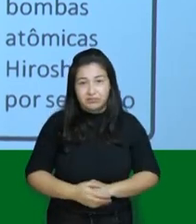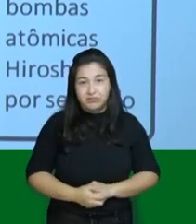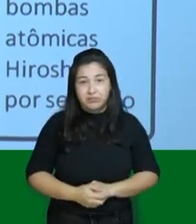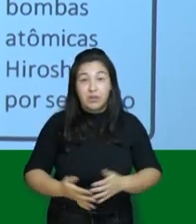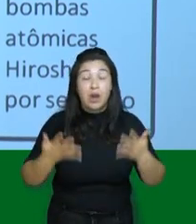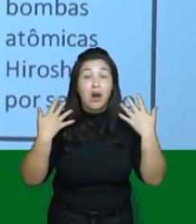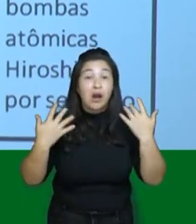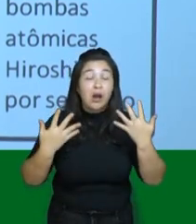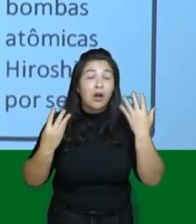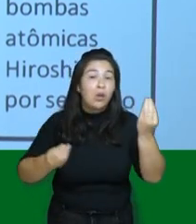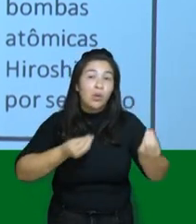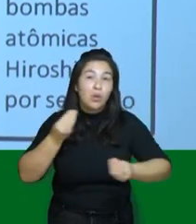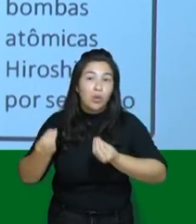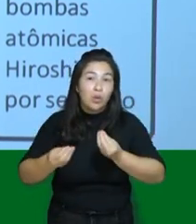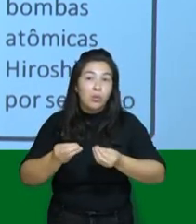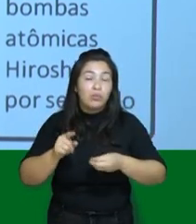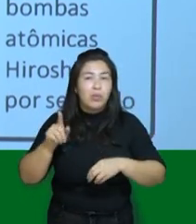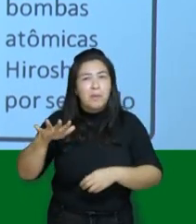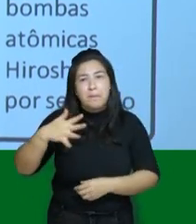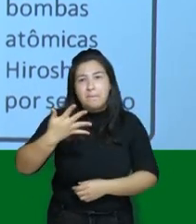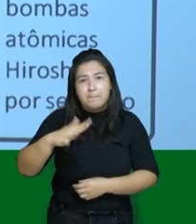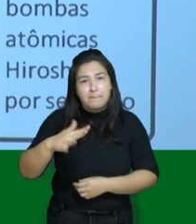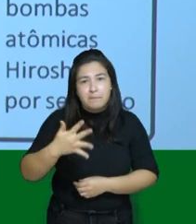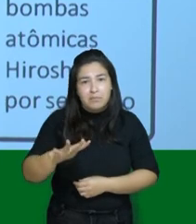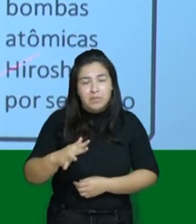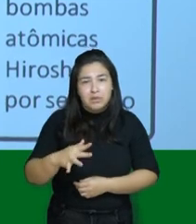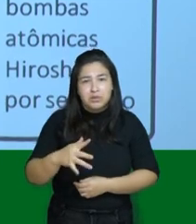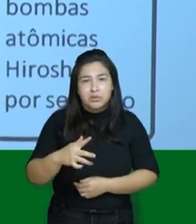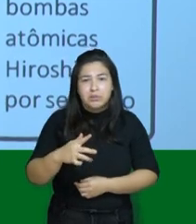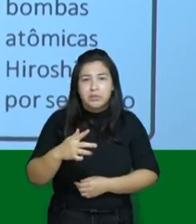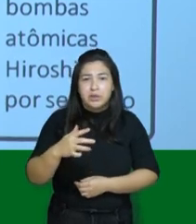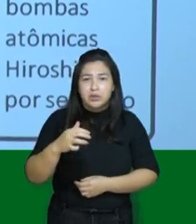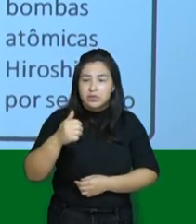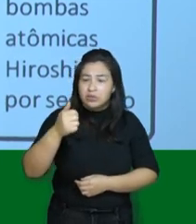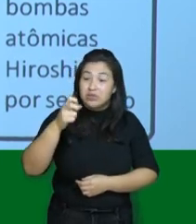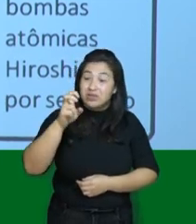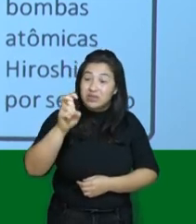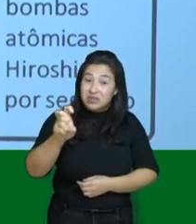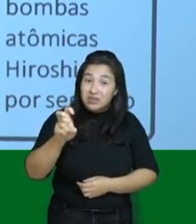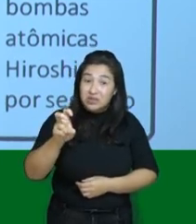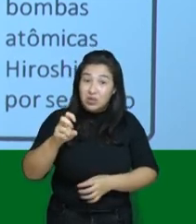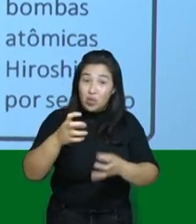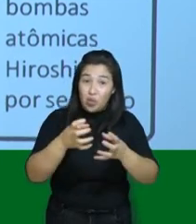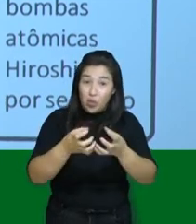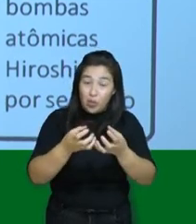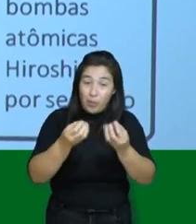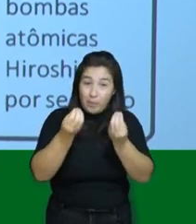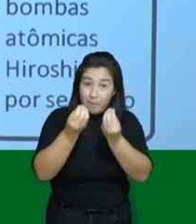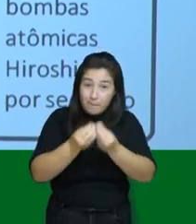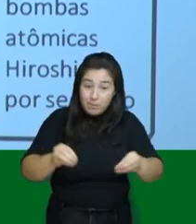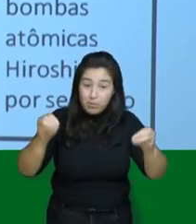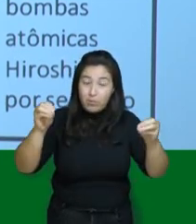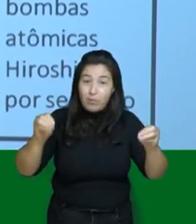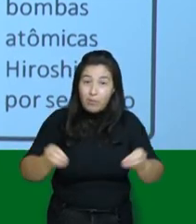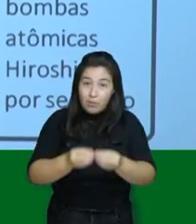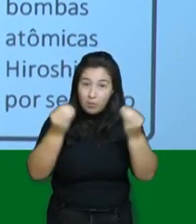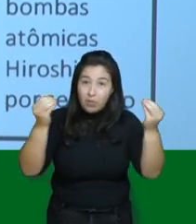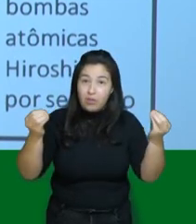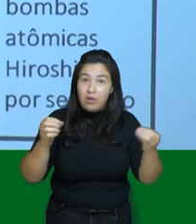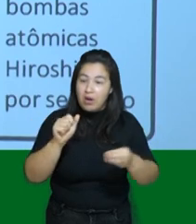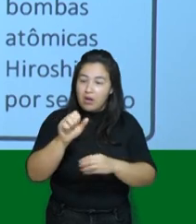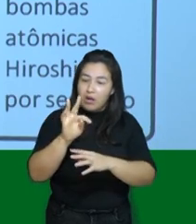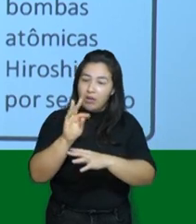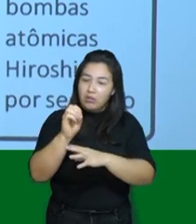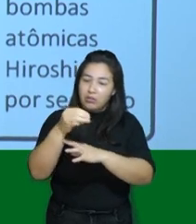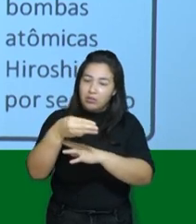quanto calor que é isso, isso aqui é equivalente a 5 bombas atômicas de Hiroshima por segundo. Tá? É a